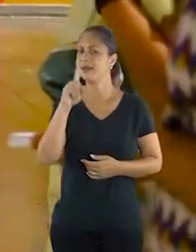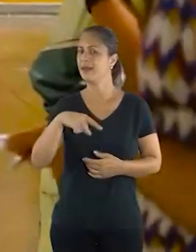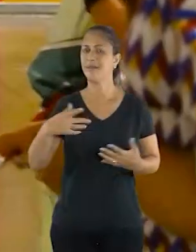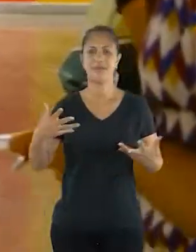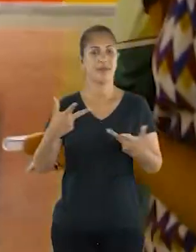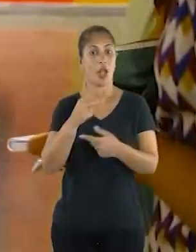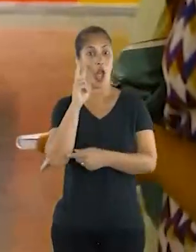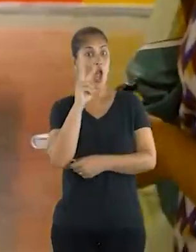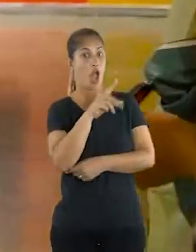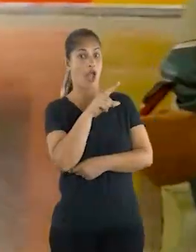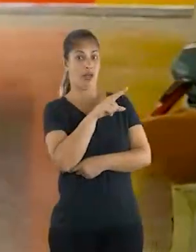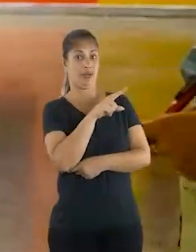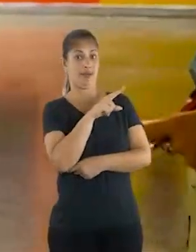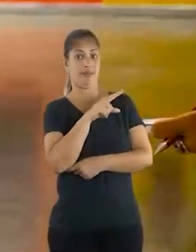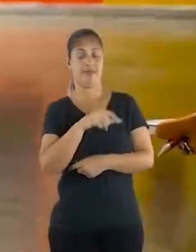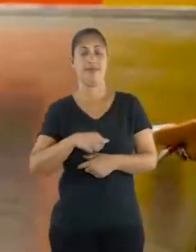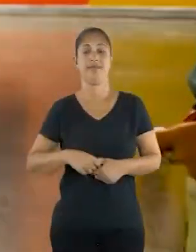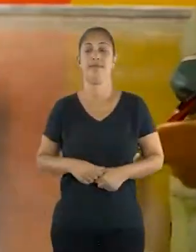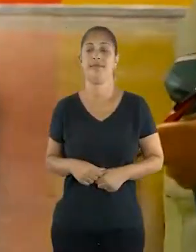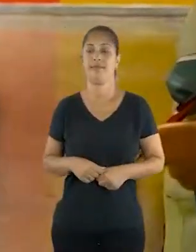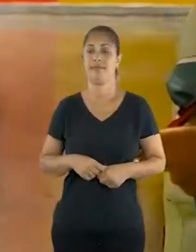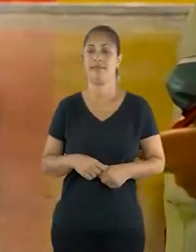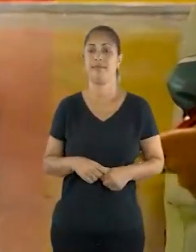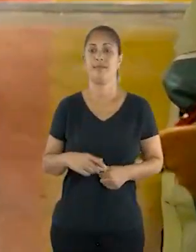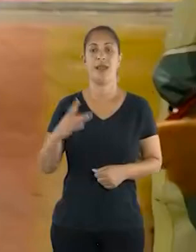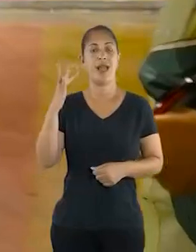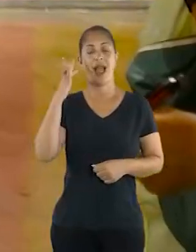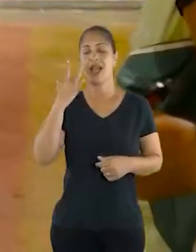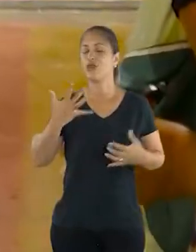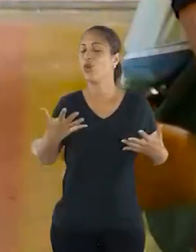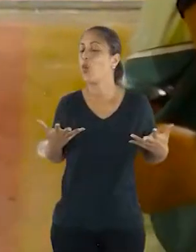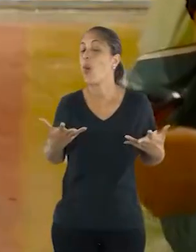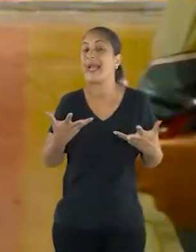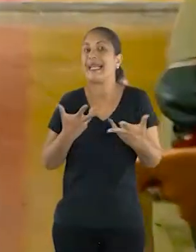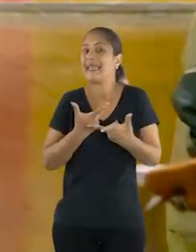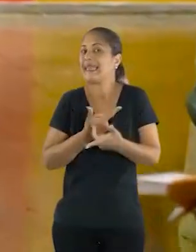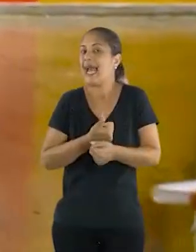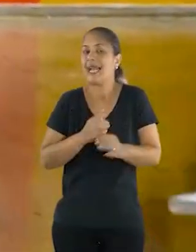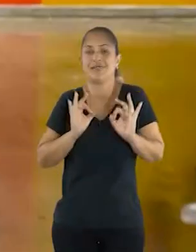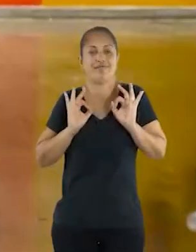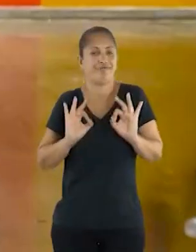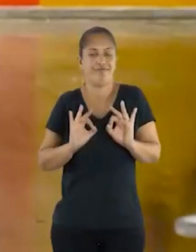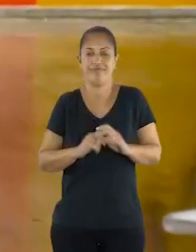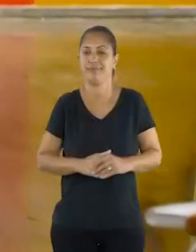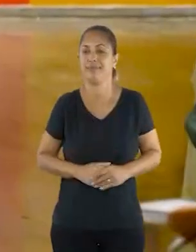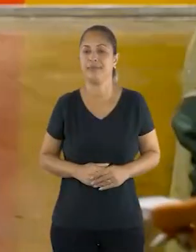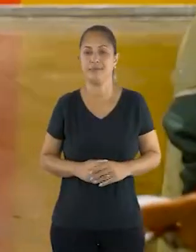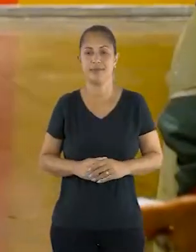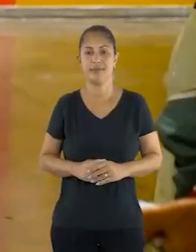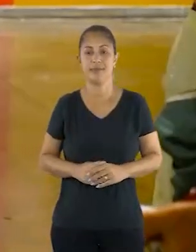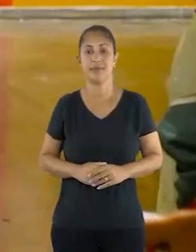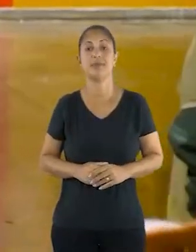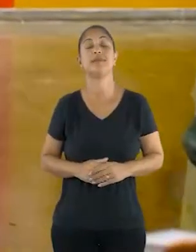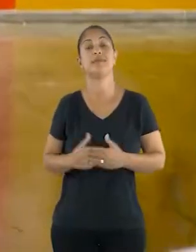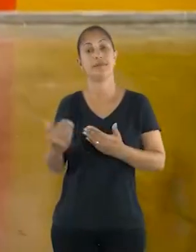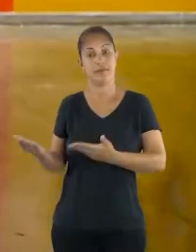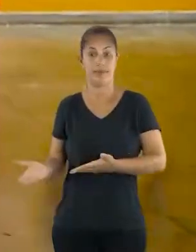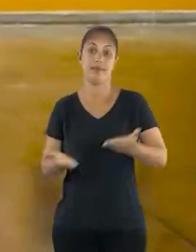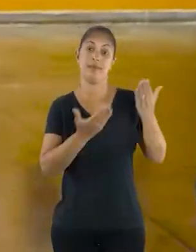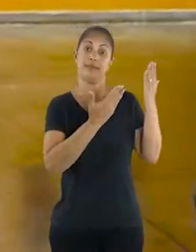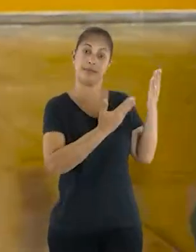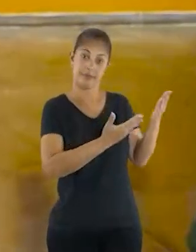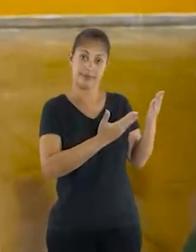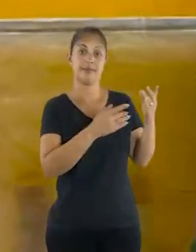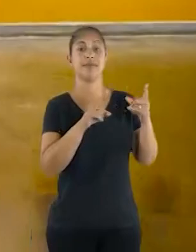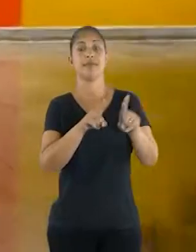incrível. Né? Olha isso, eu acho de uma qualidade assim, espantosa. E aí, então, a gente aqui,